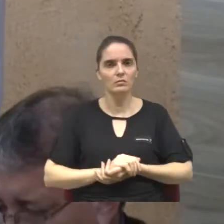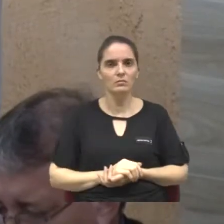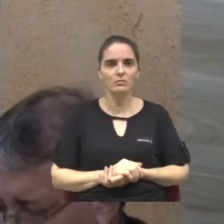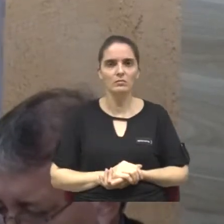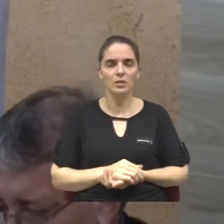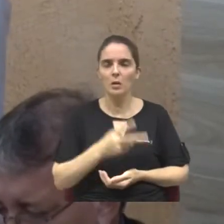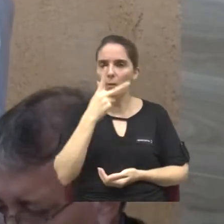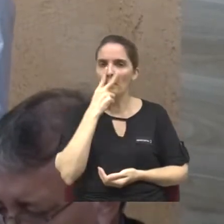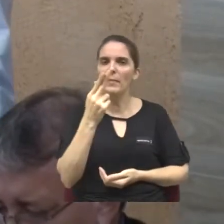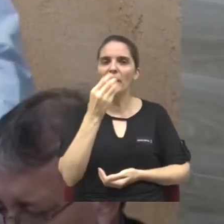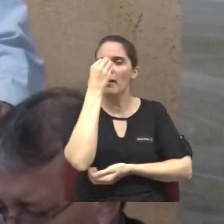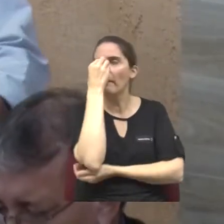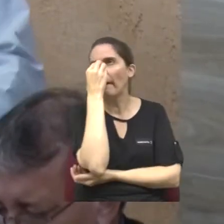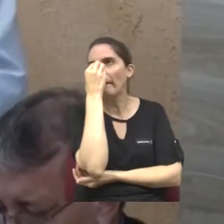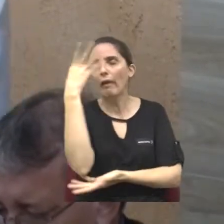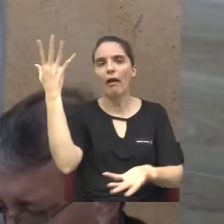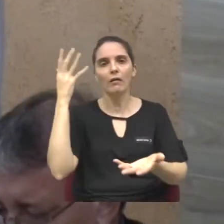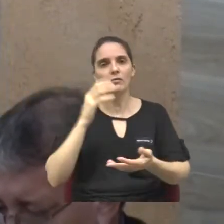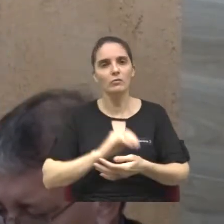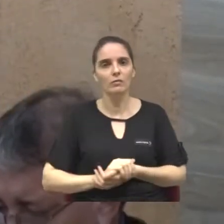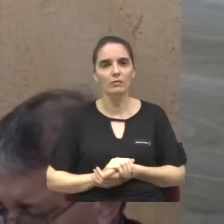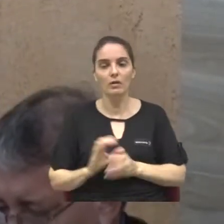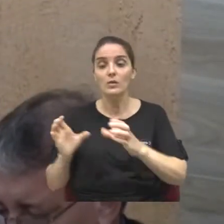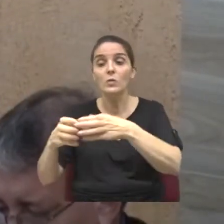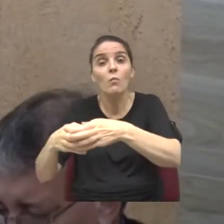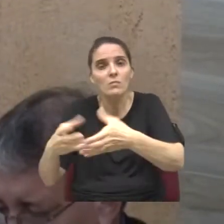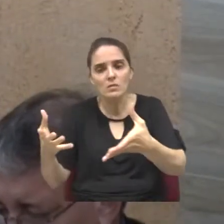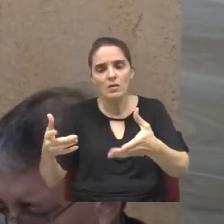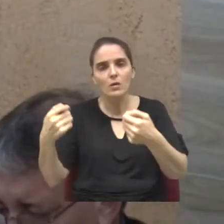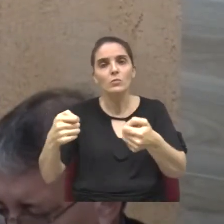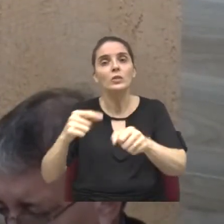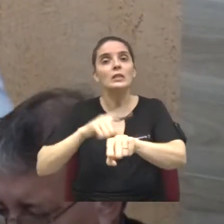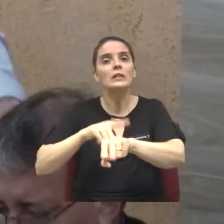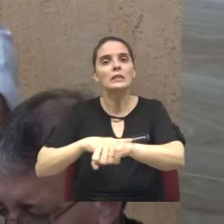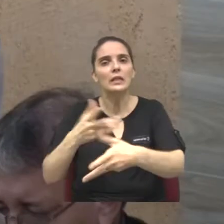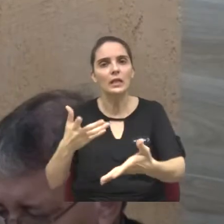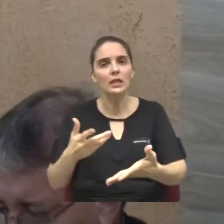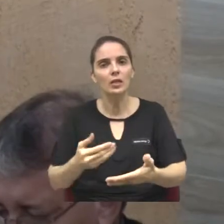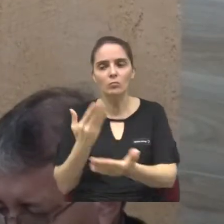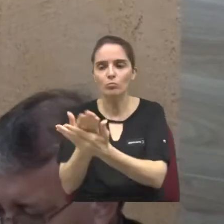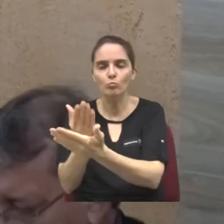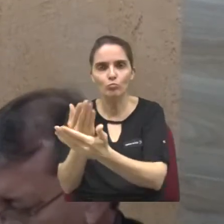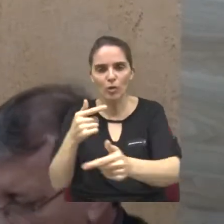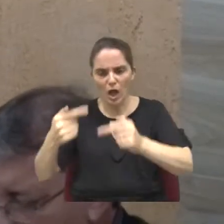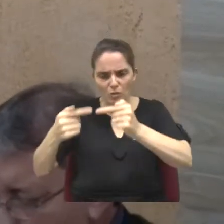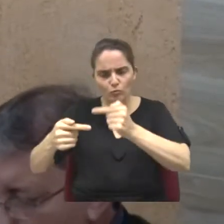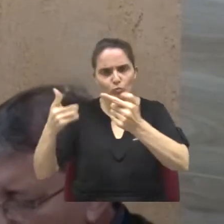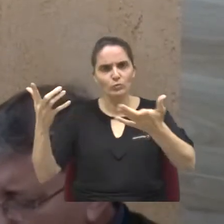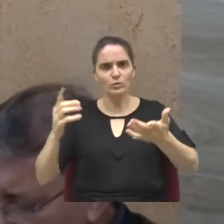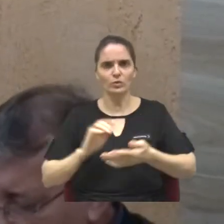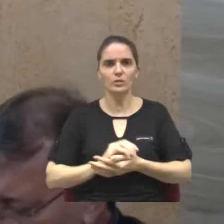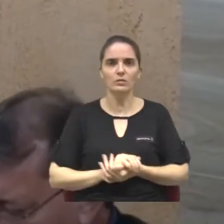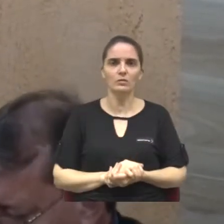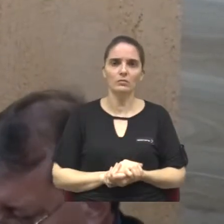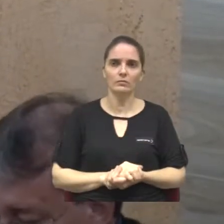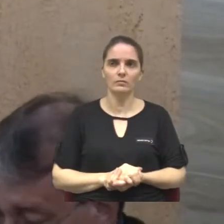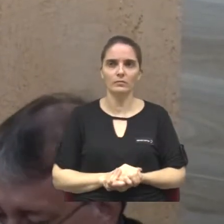palhaçada de querer corrigir. Dá tempo para as comissões? Dá tempo para que seja discutido nessa casa?